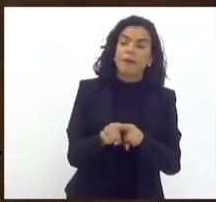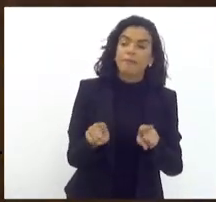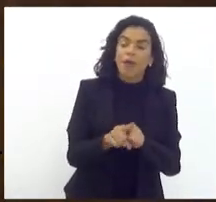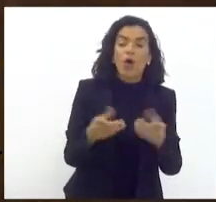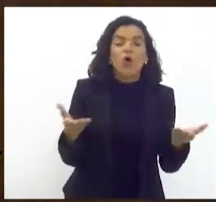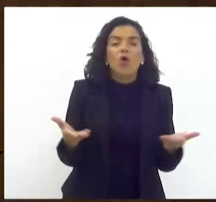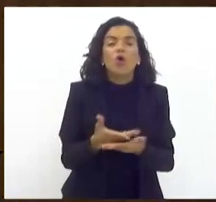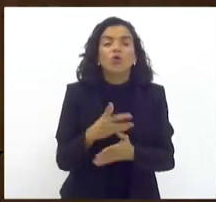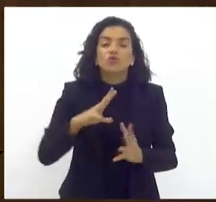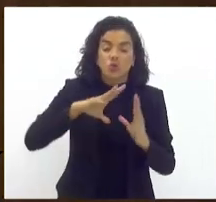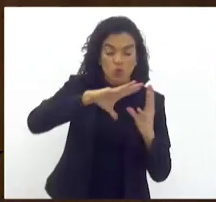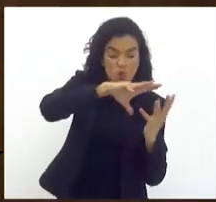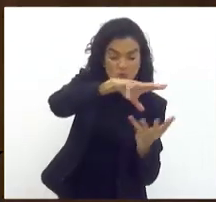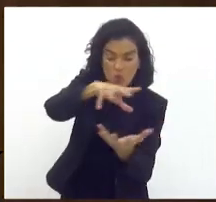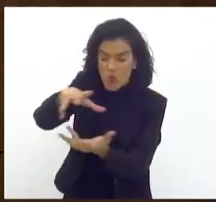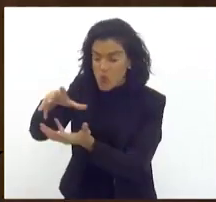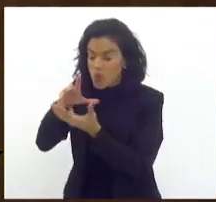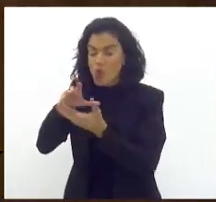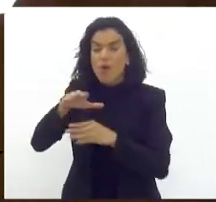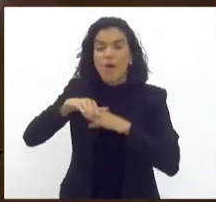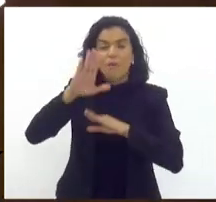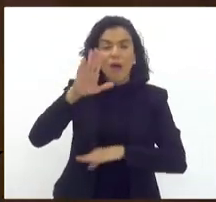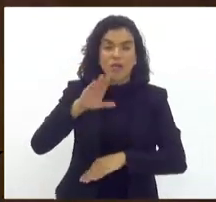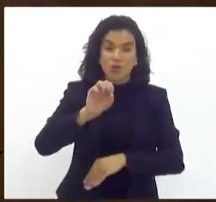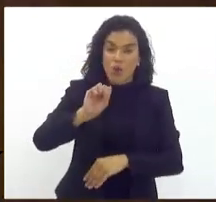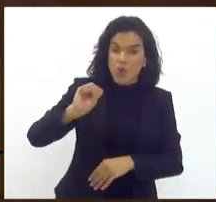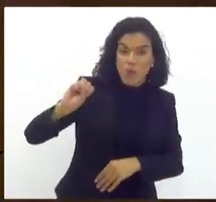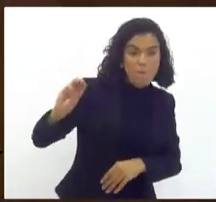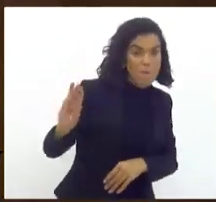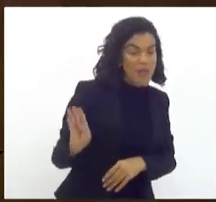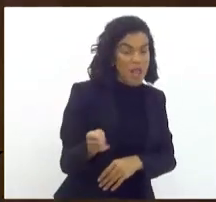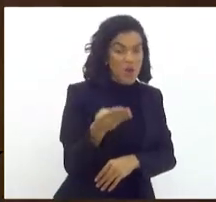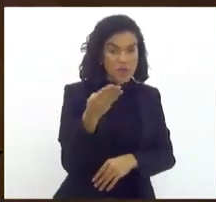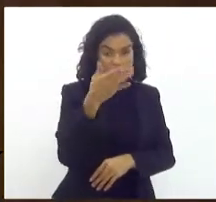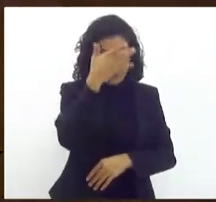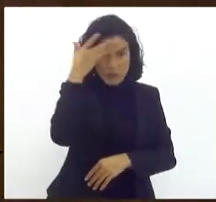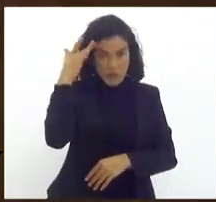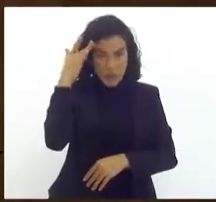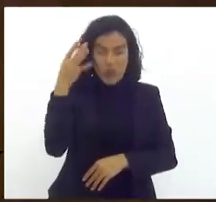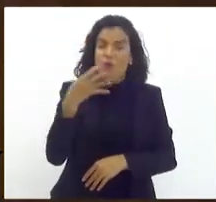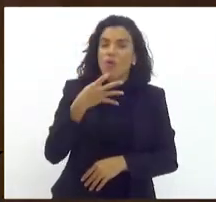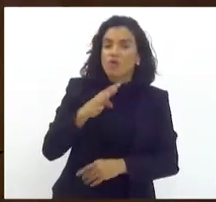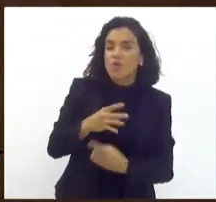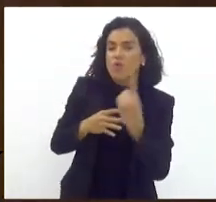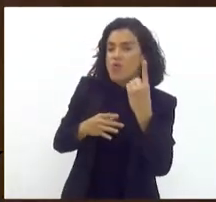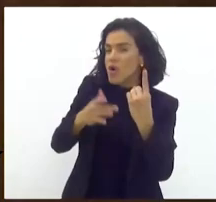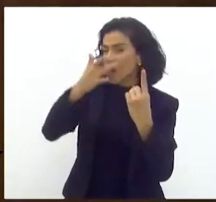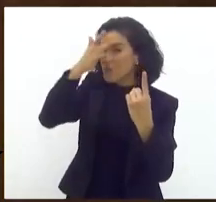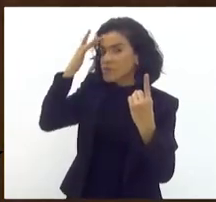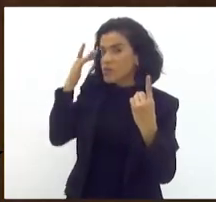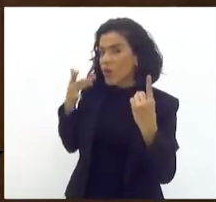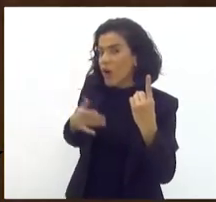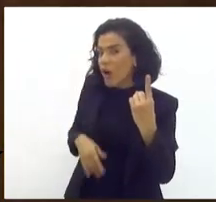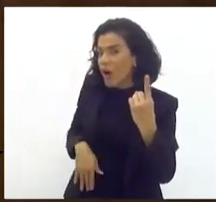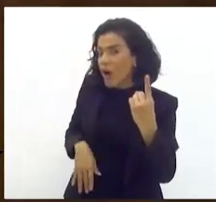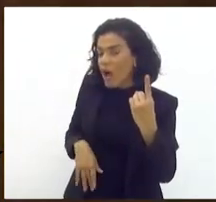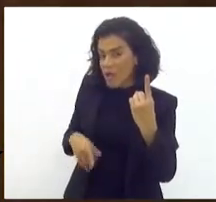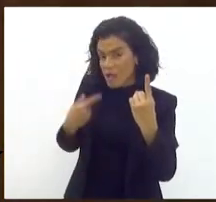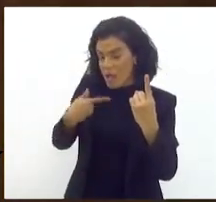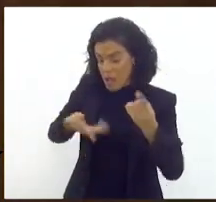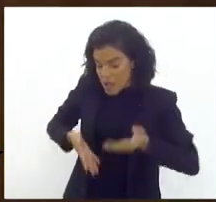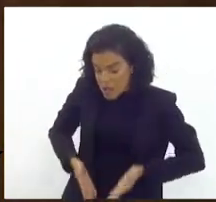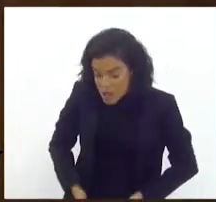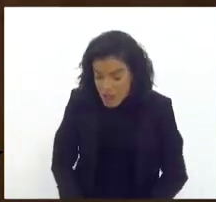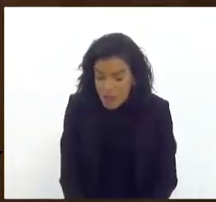tenhamos hoje no mundo mais de 8 bilhões de pessoas eu não conheço uma pessoa que esteja hoje no mundo que não tenha